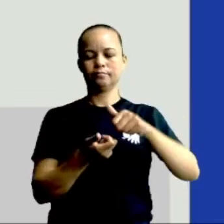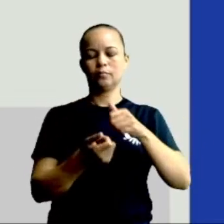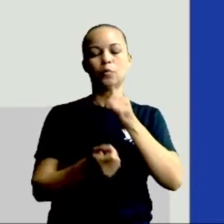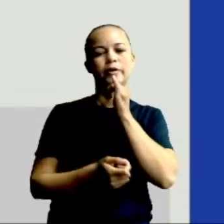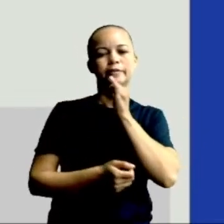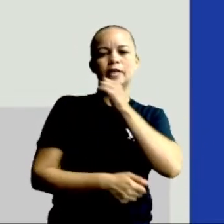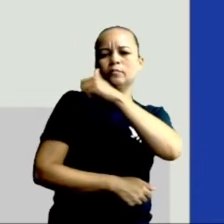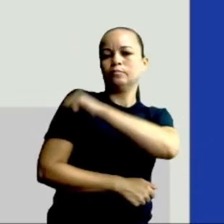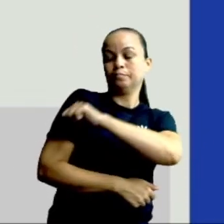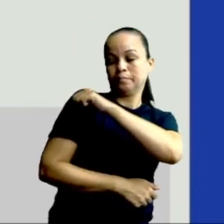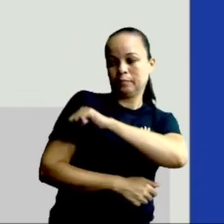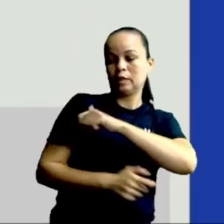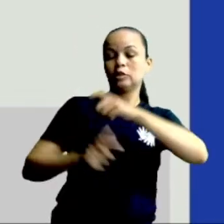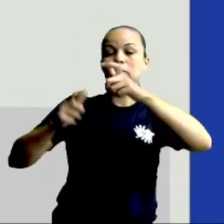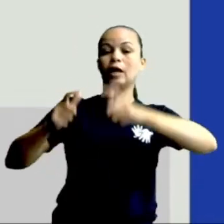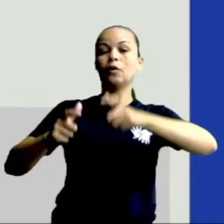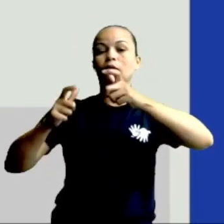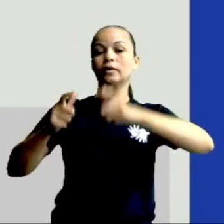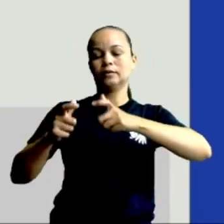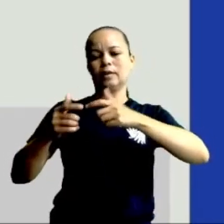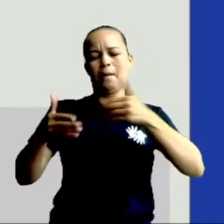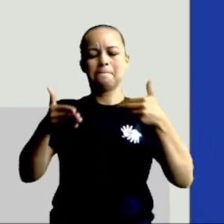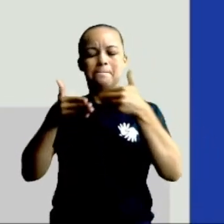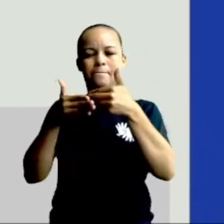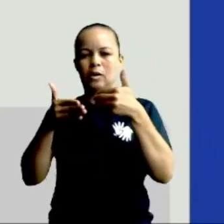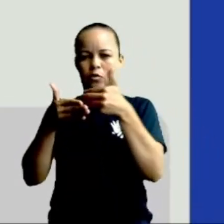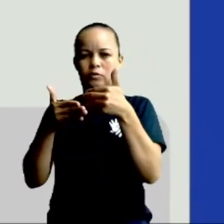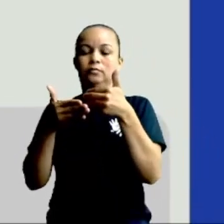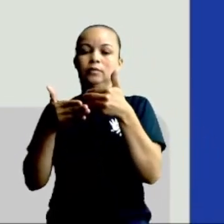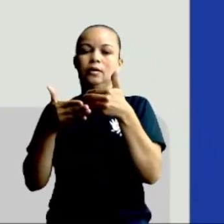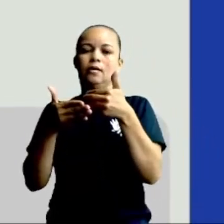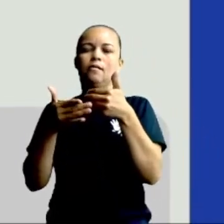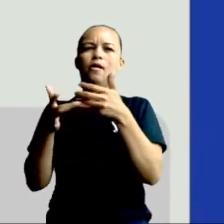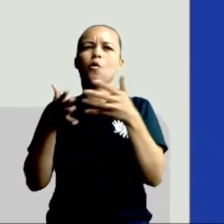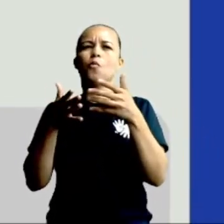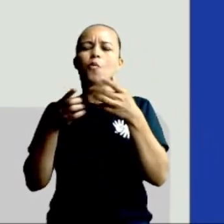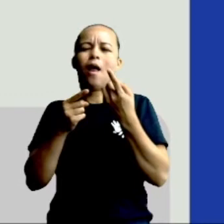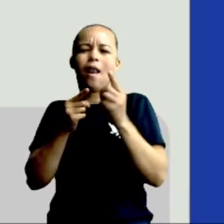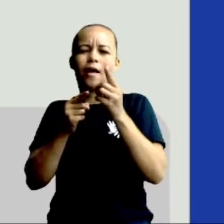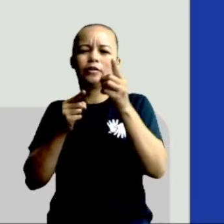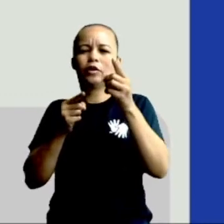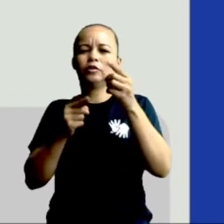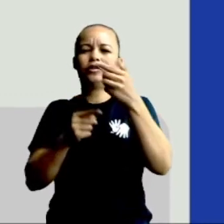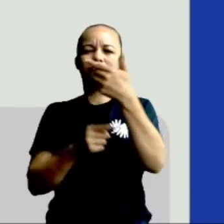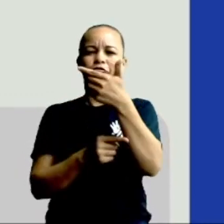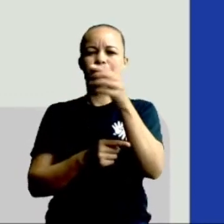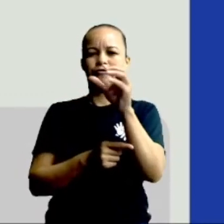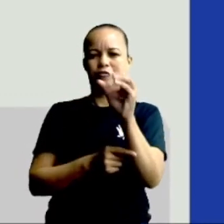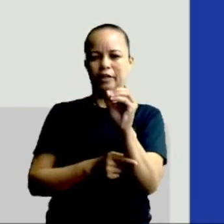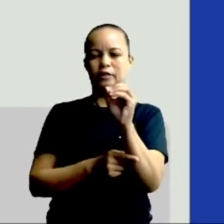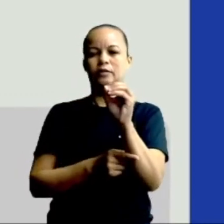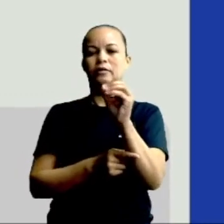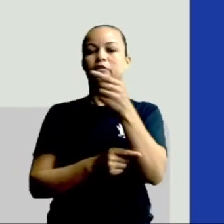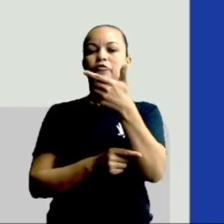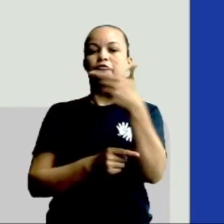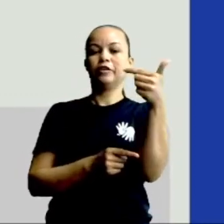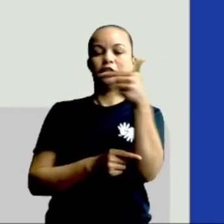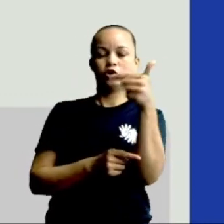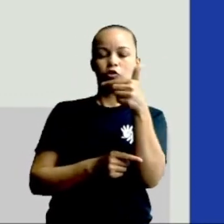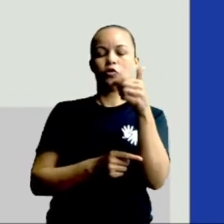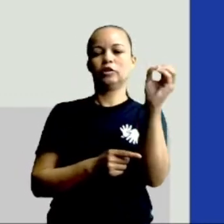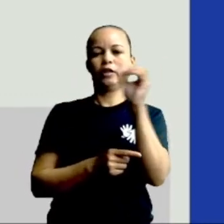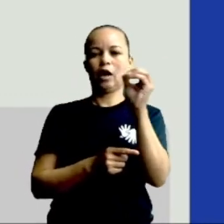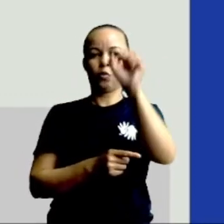Rio de Janeiro está localizada aproximadamente a uma latitude de 22 graus sul e a uma